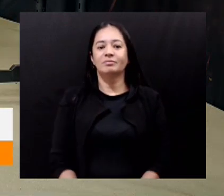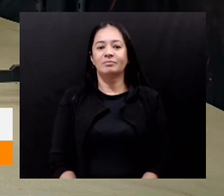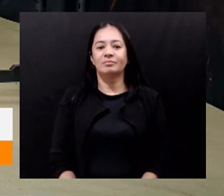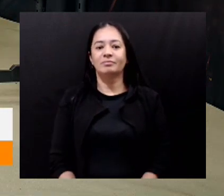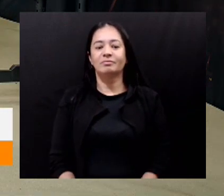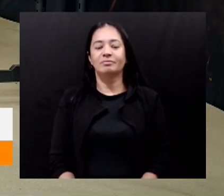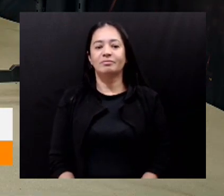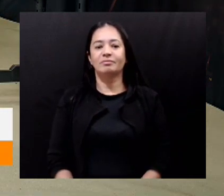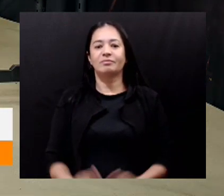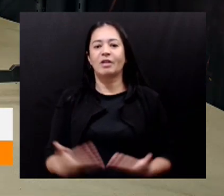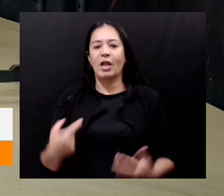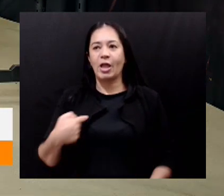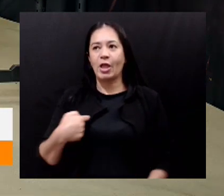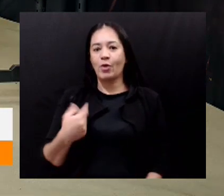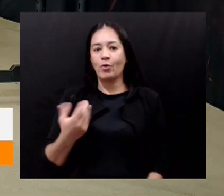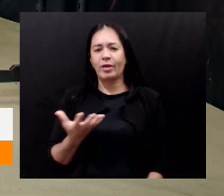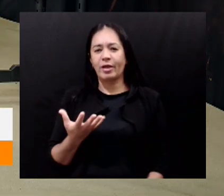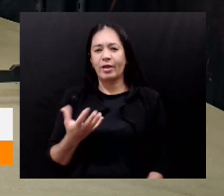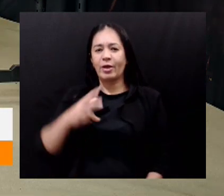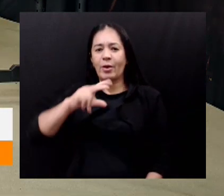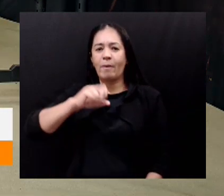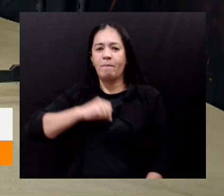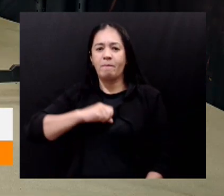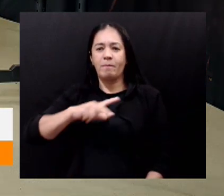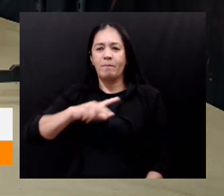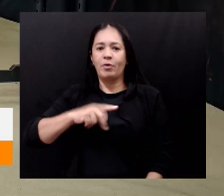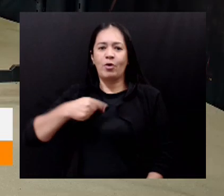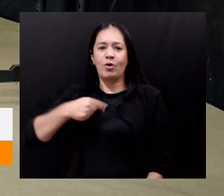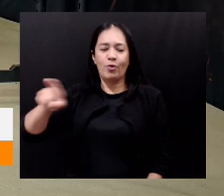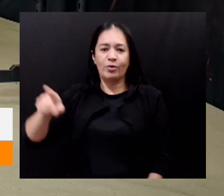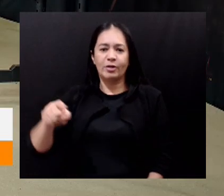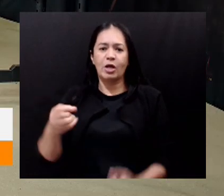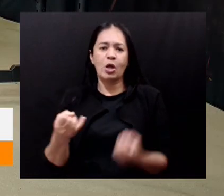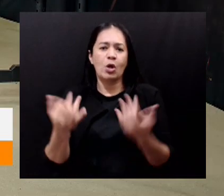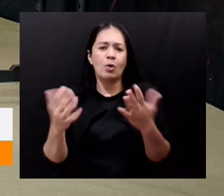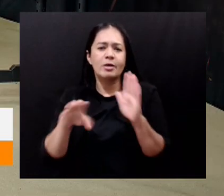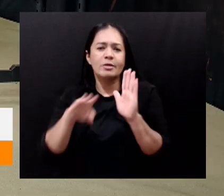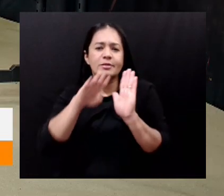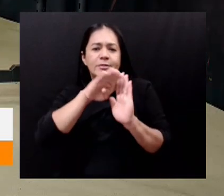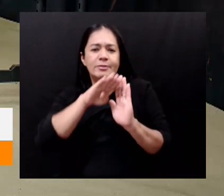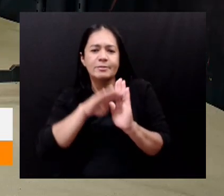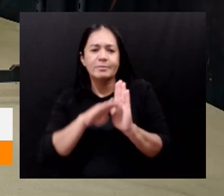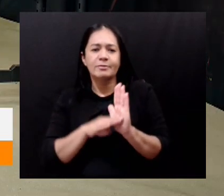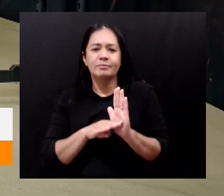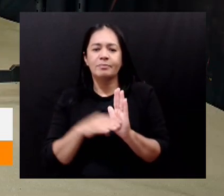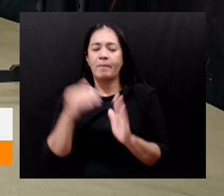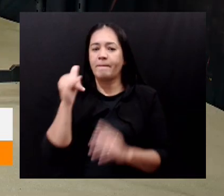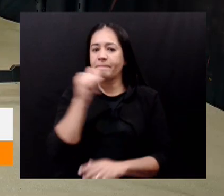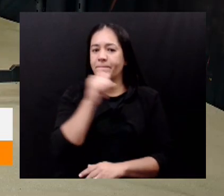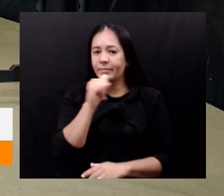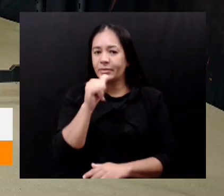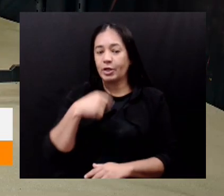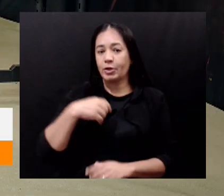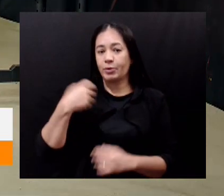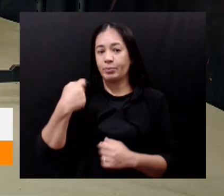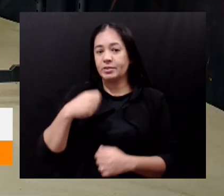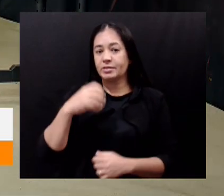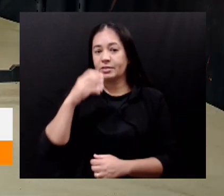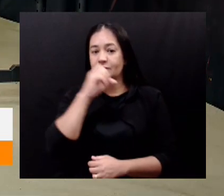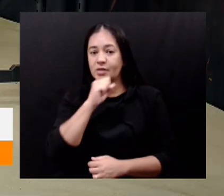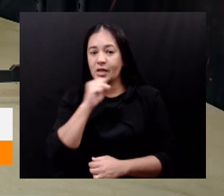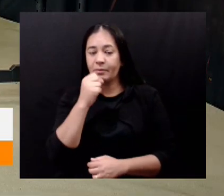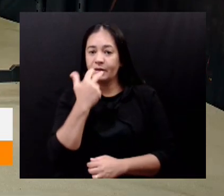Portugal, né, quais são as especificações? É igual para a Itália, eu preciso aprender o idioma, né, então, ir